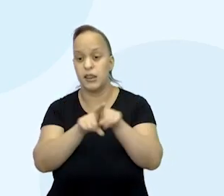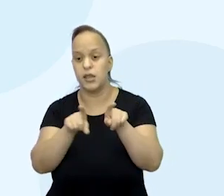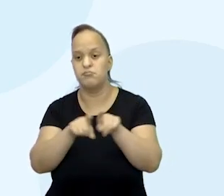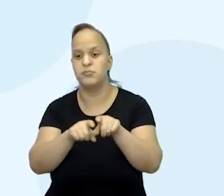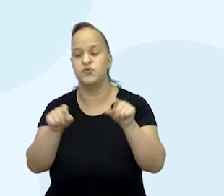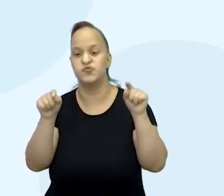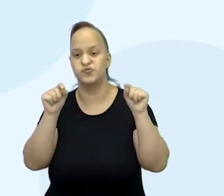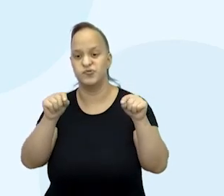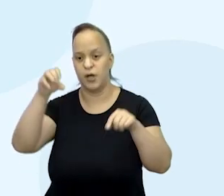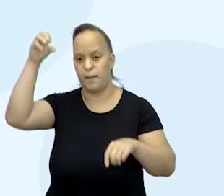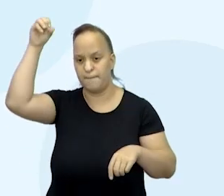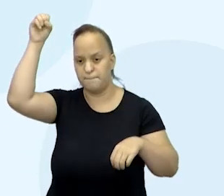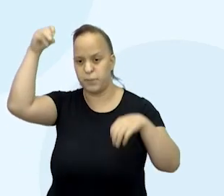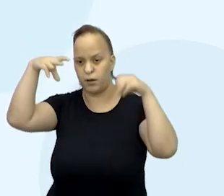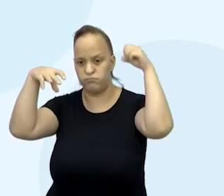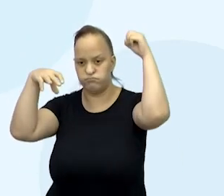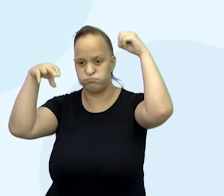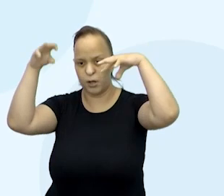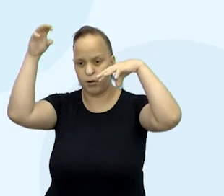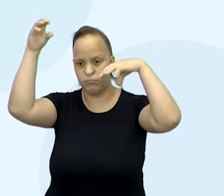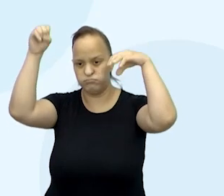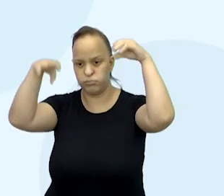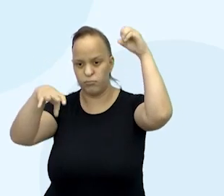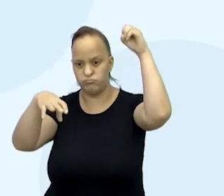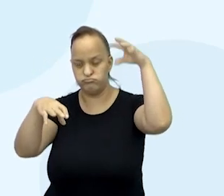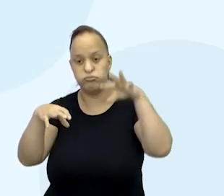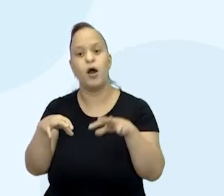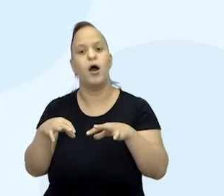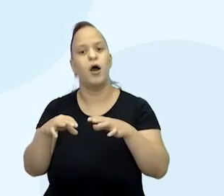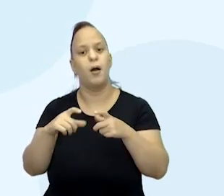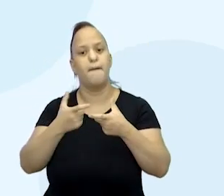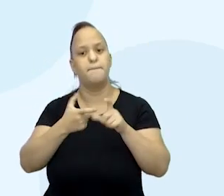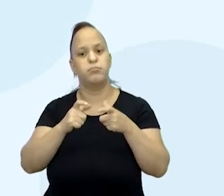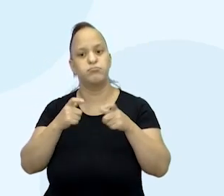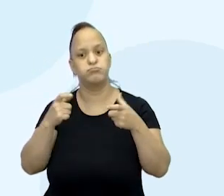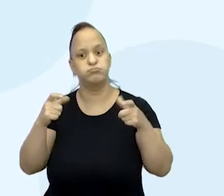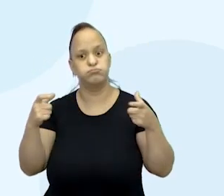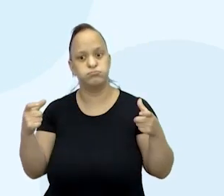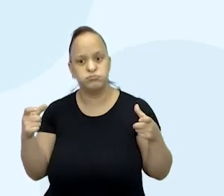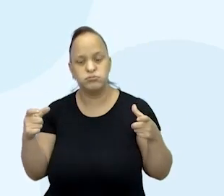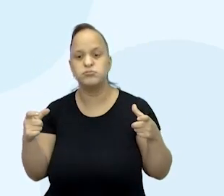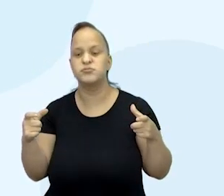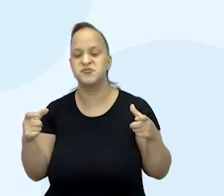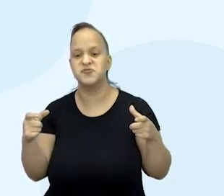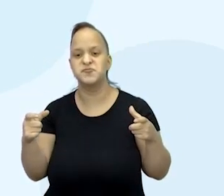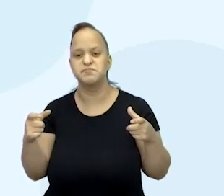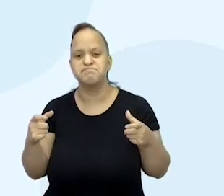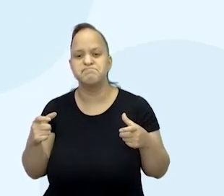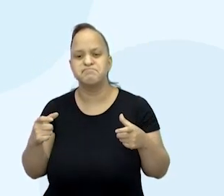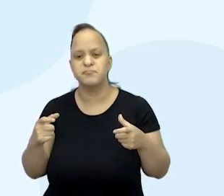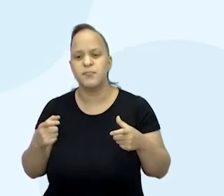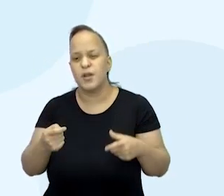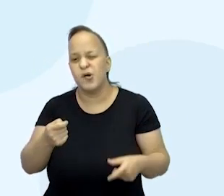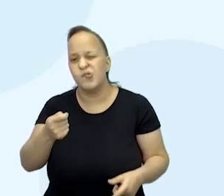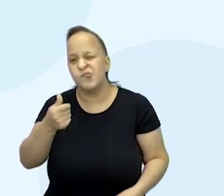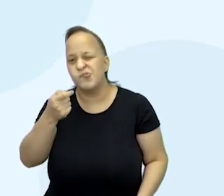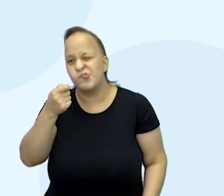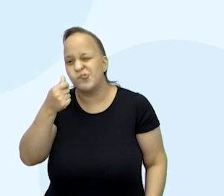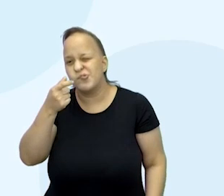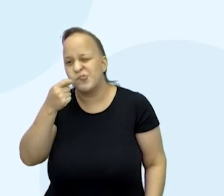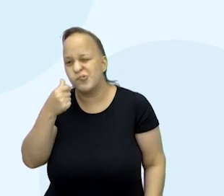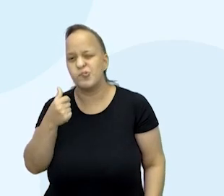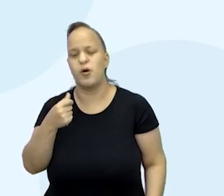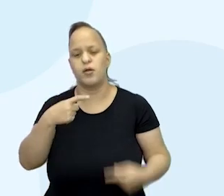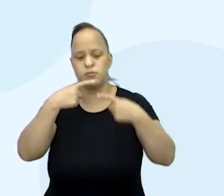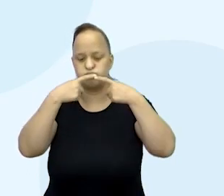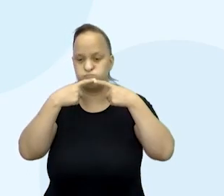a iluminação pública está sendo ampliada e brevemente será feita a inauguração.